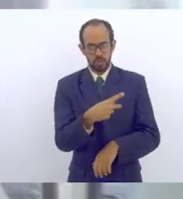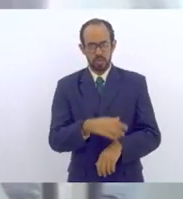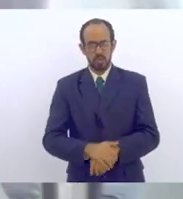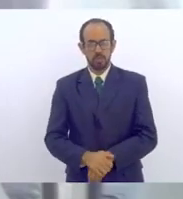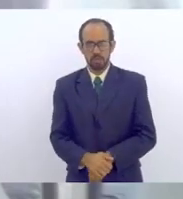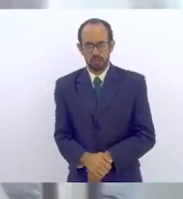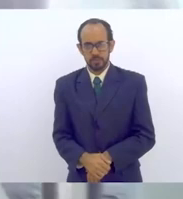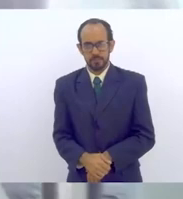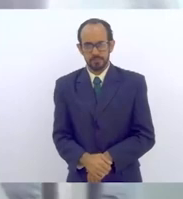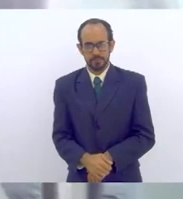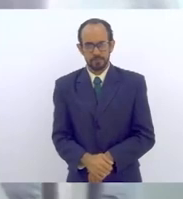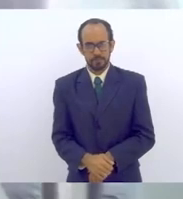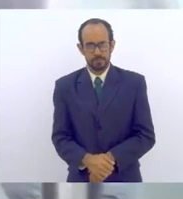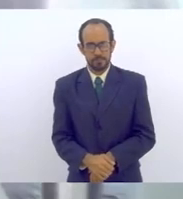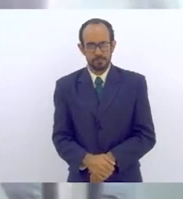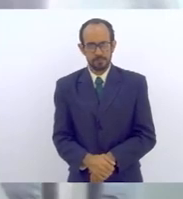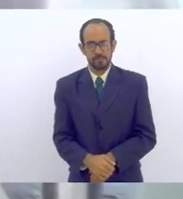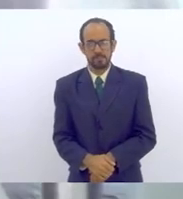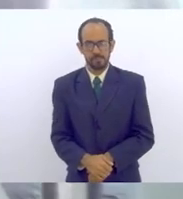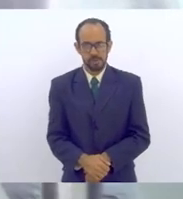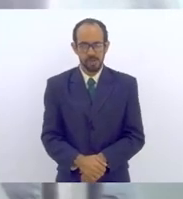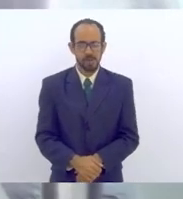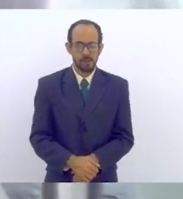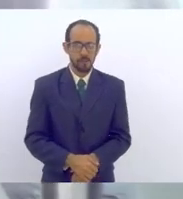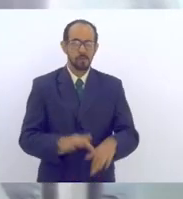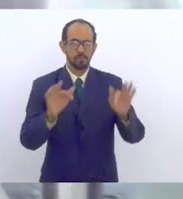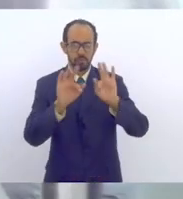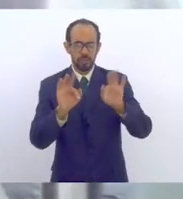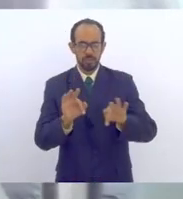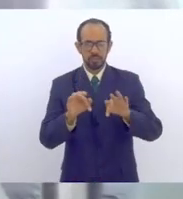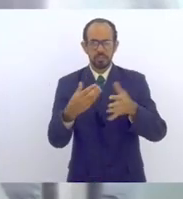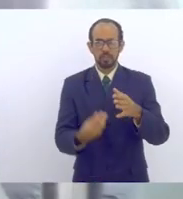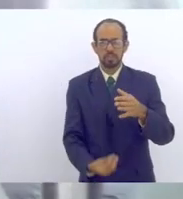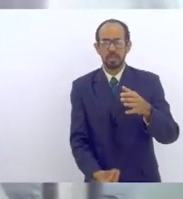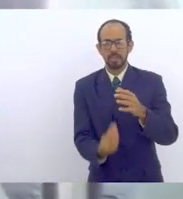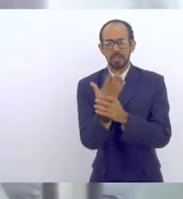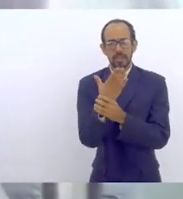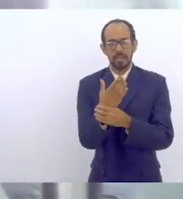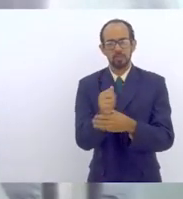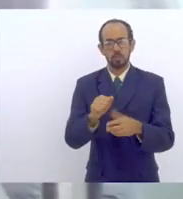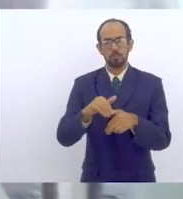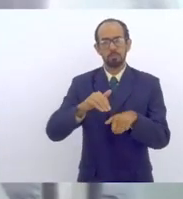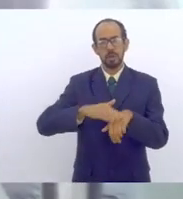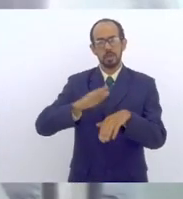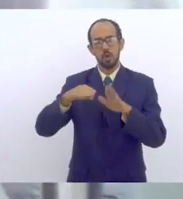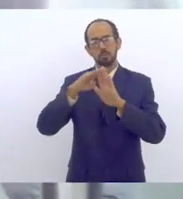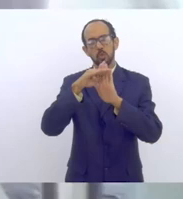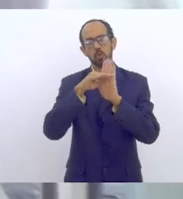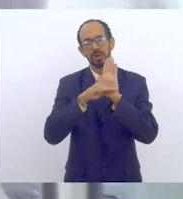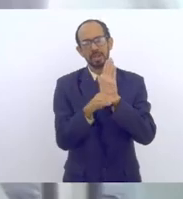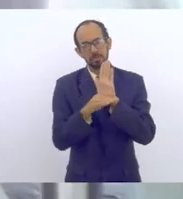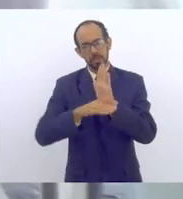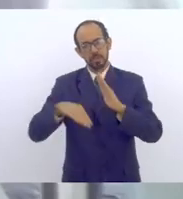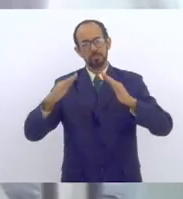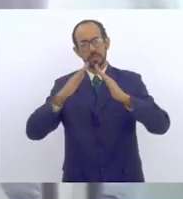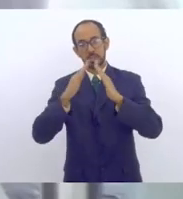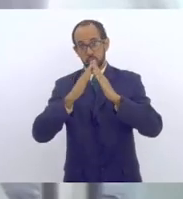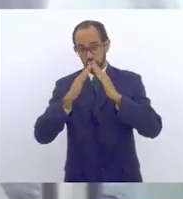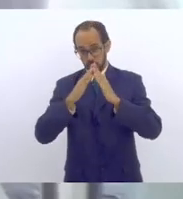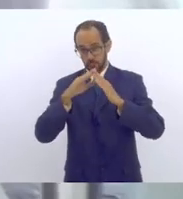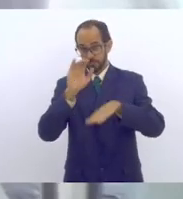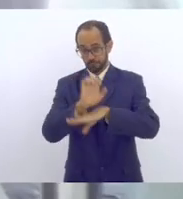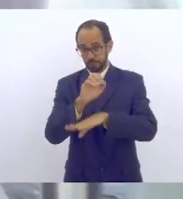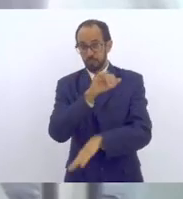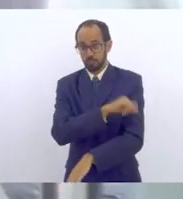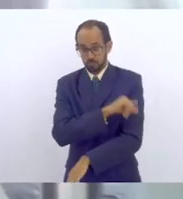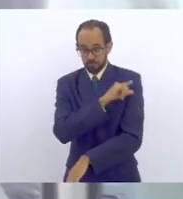a felicidade da gente ter construído juntos maior programa habitacional da história do Rio de Janeiro a expectativa que a gente tem é que esse programa